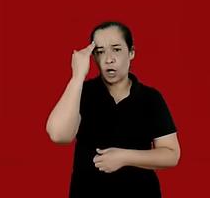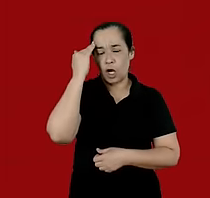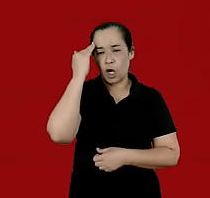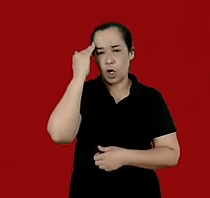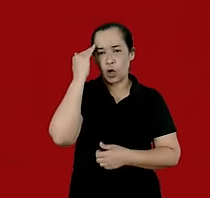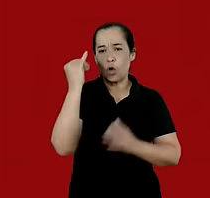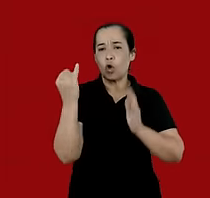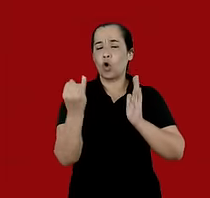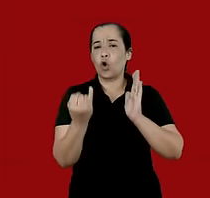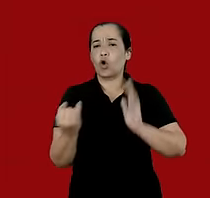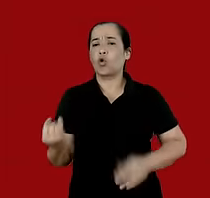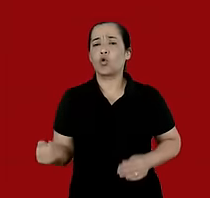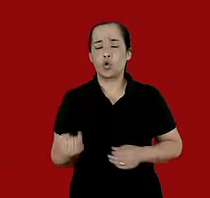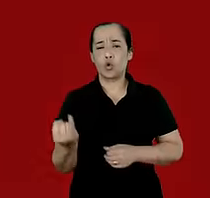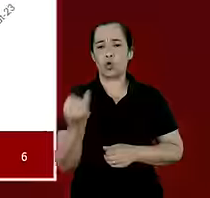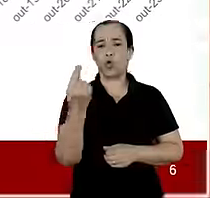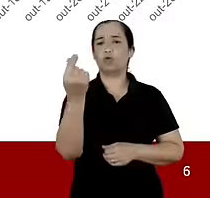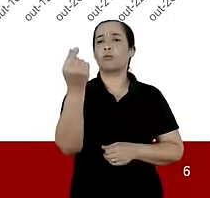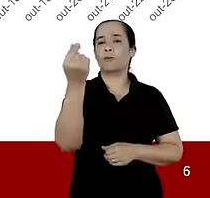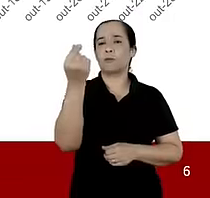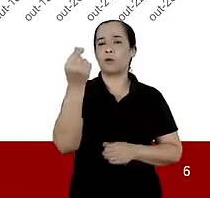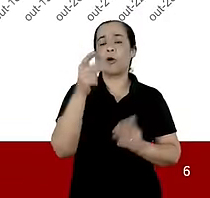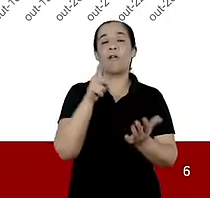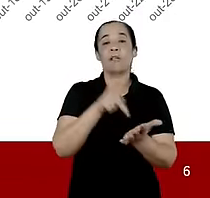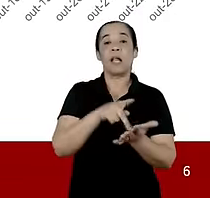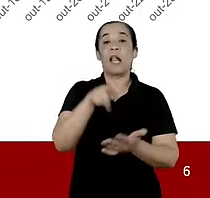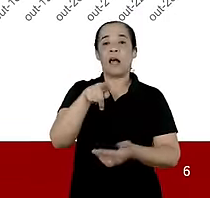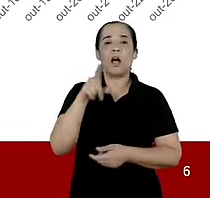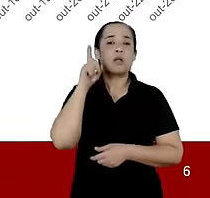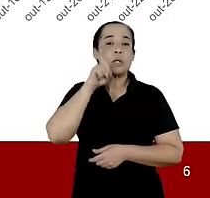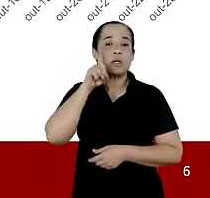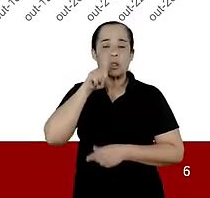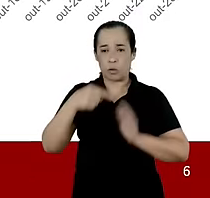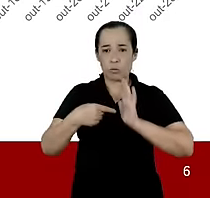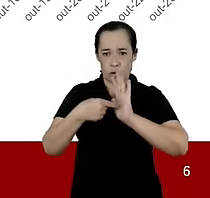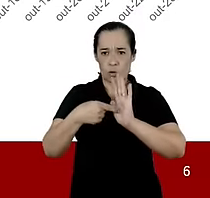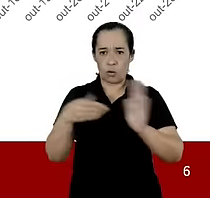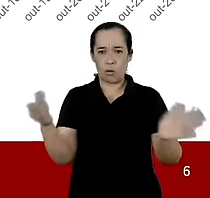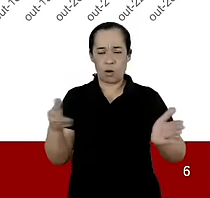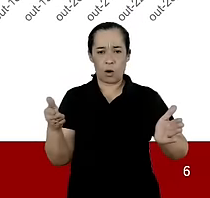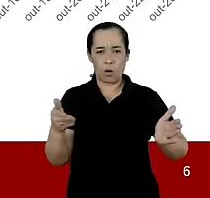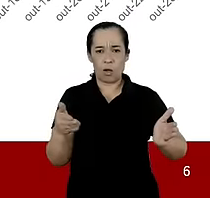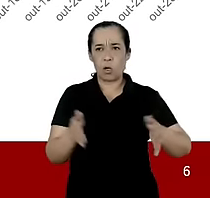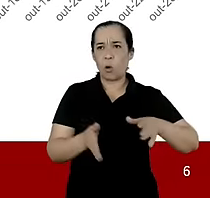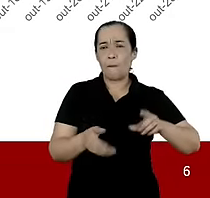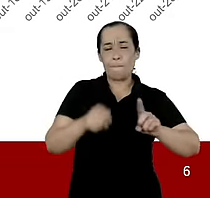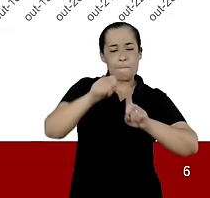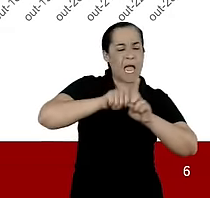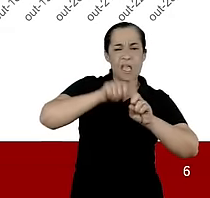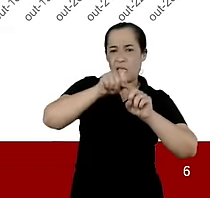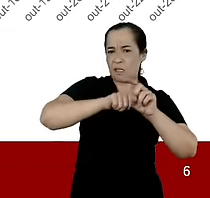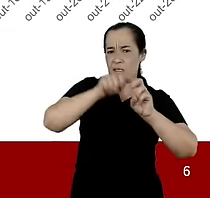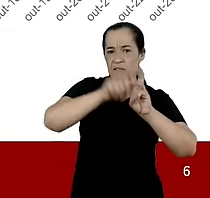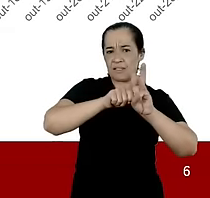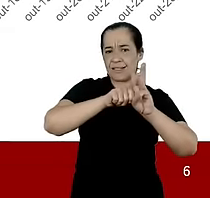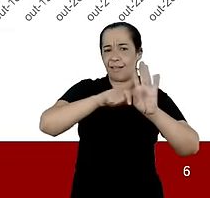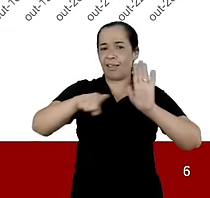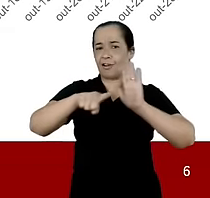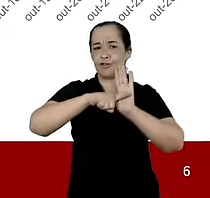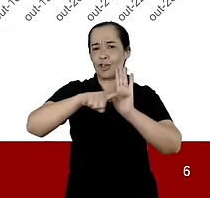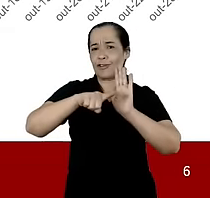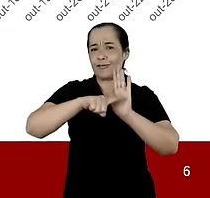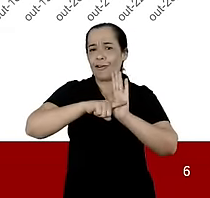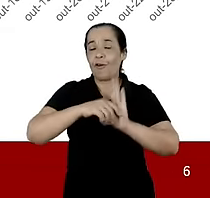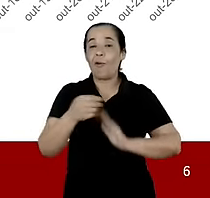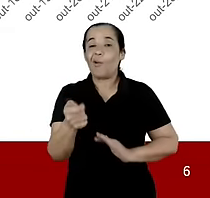economia efetivamente a gente vê que o movimento dos Estados Unidos saiu agora em um prazo de meses de negativo quase 3% para